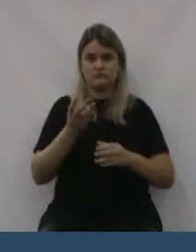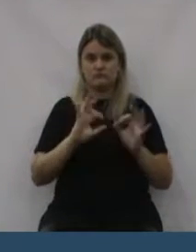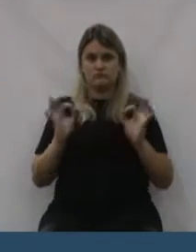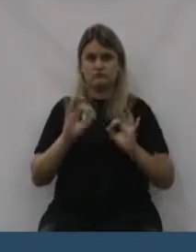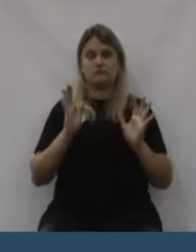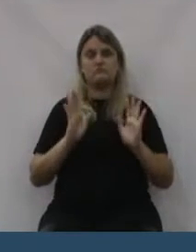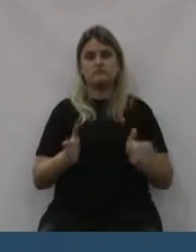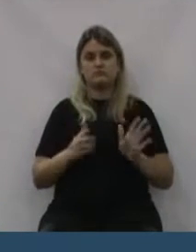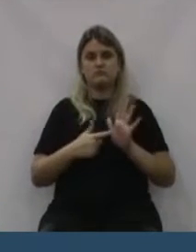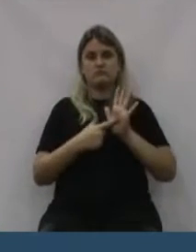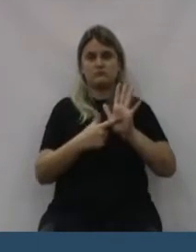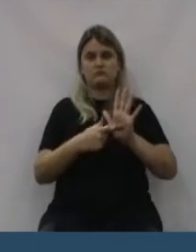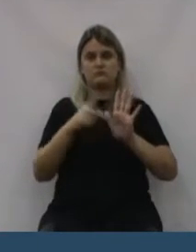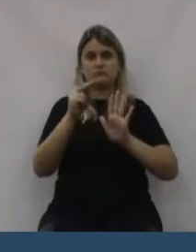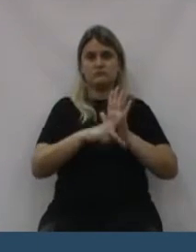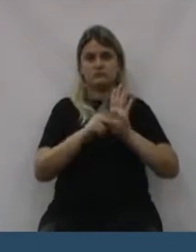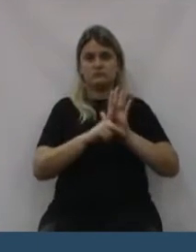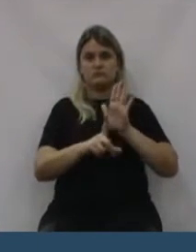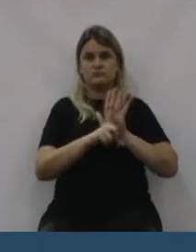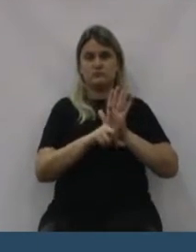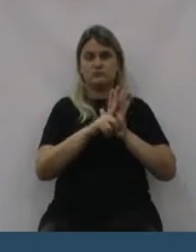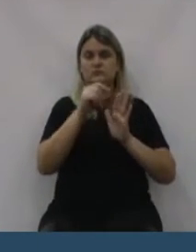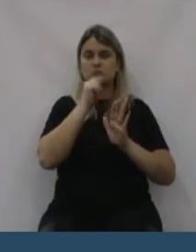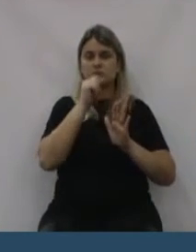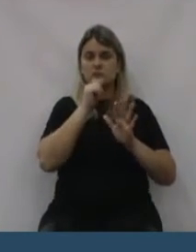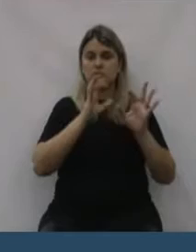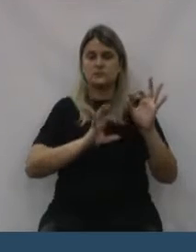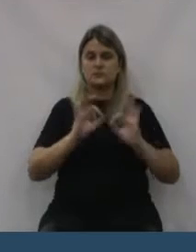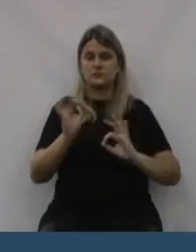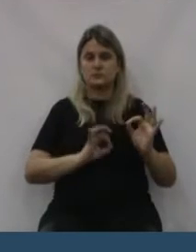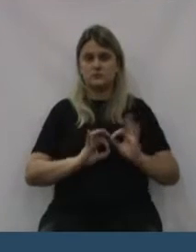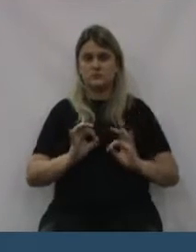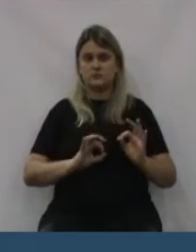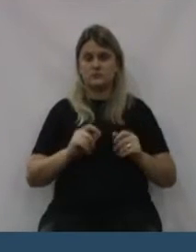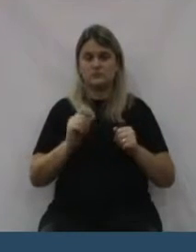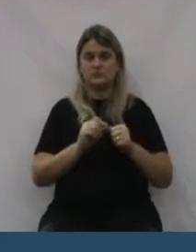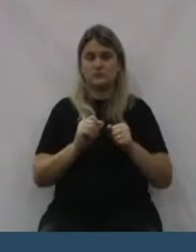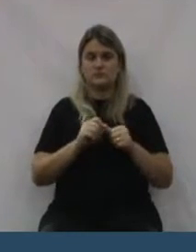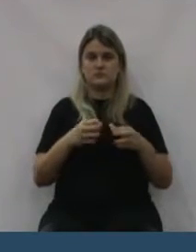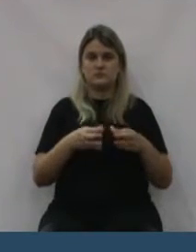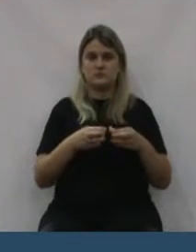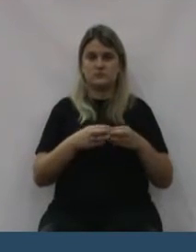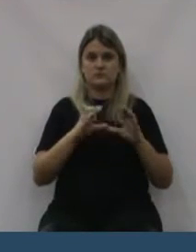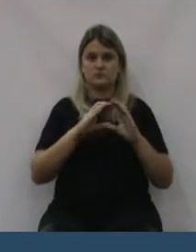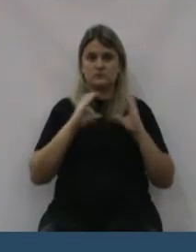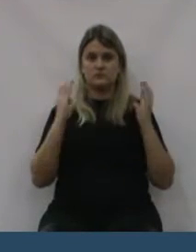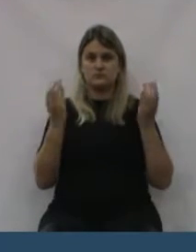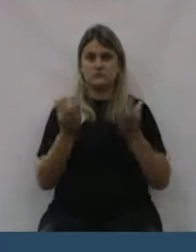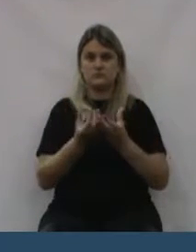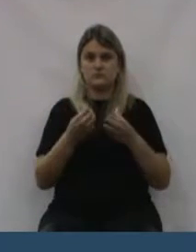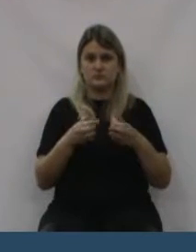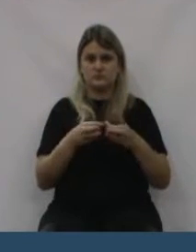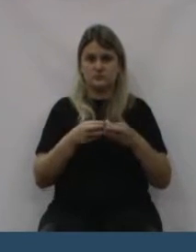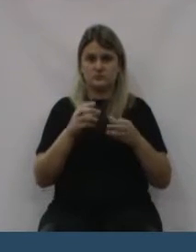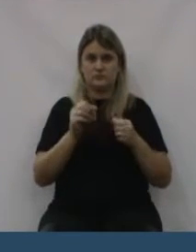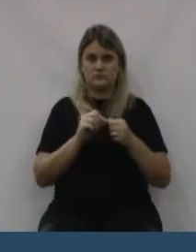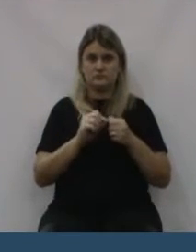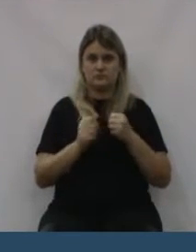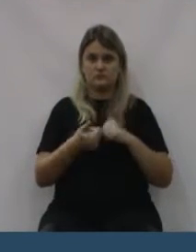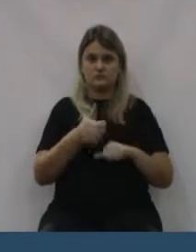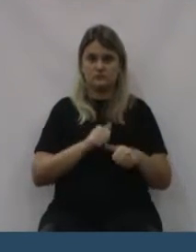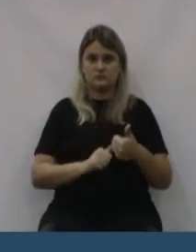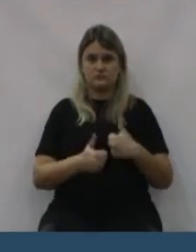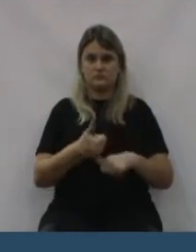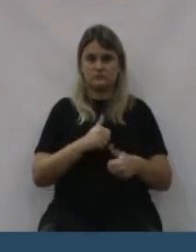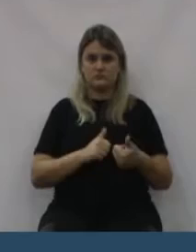Então, toda essa questão se resolveria que uma pessoa física, jurídica de forma alguma, poderia